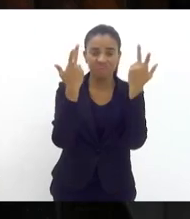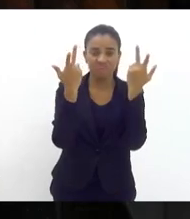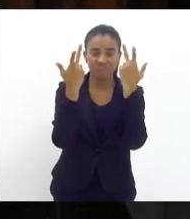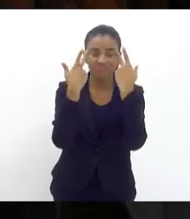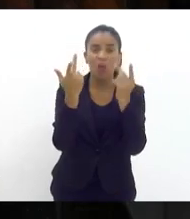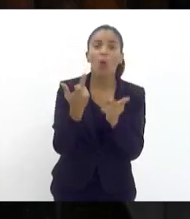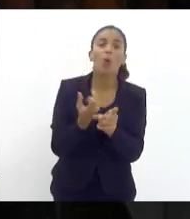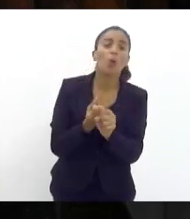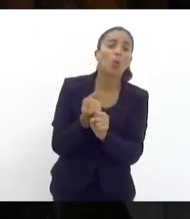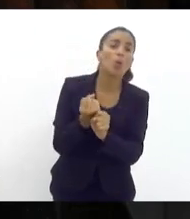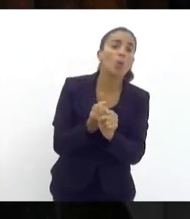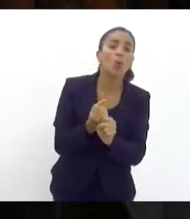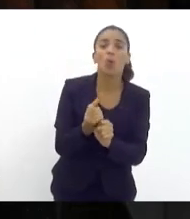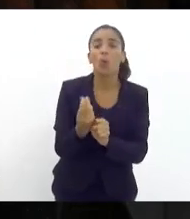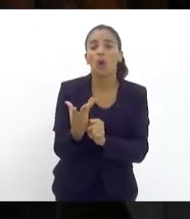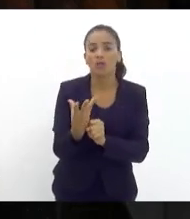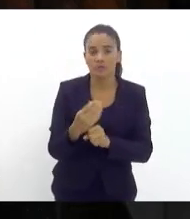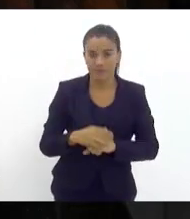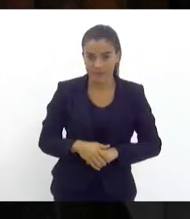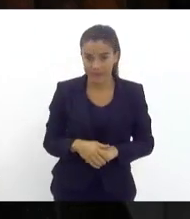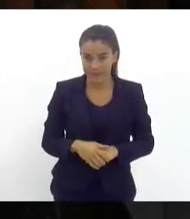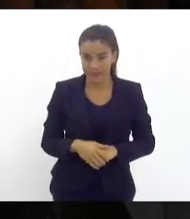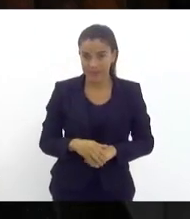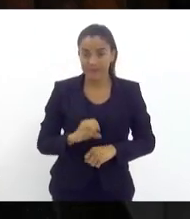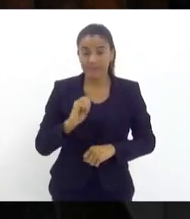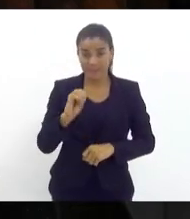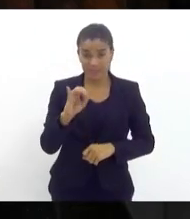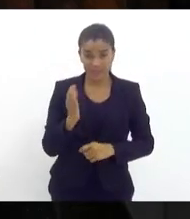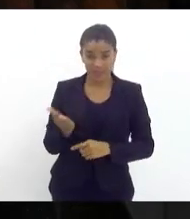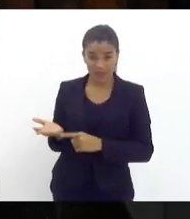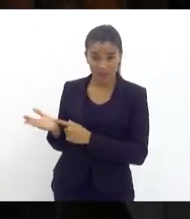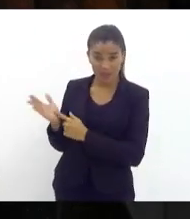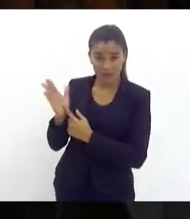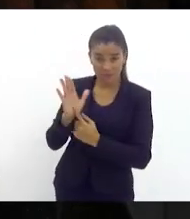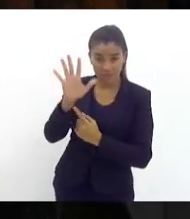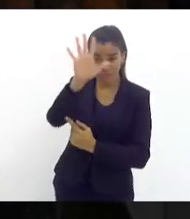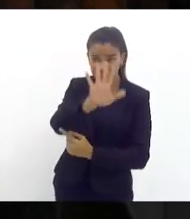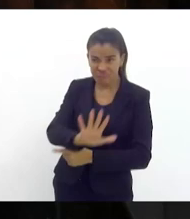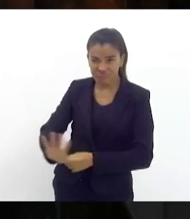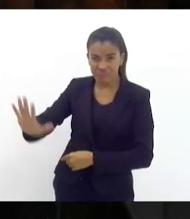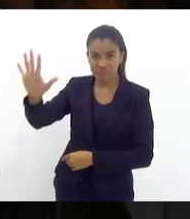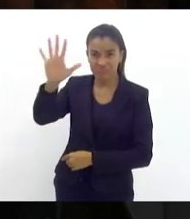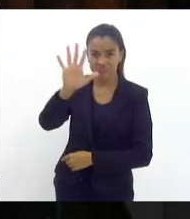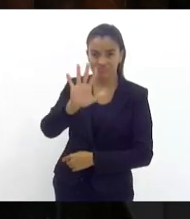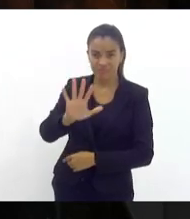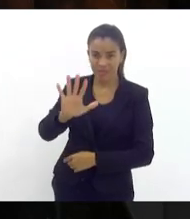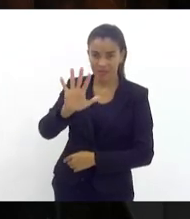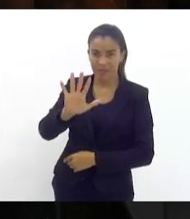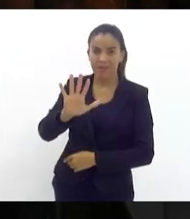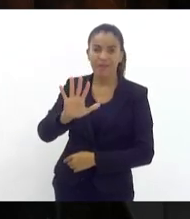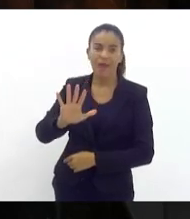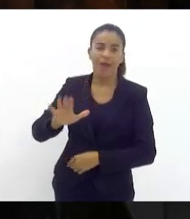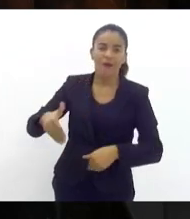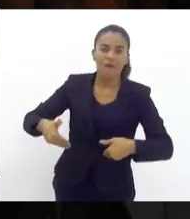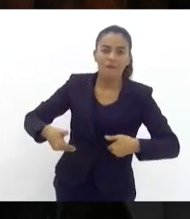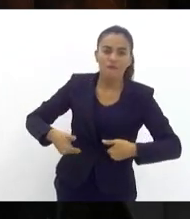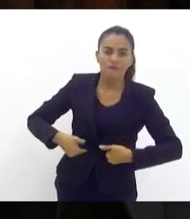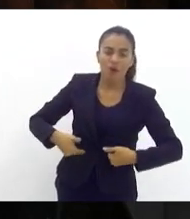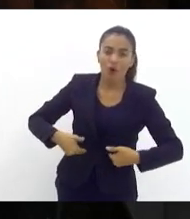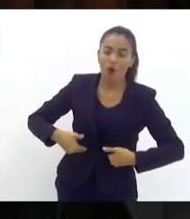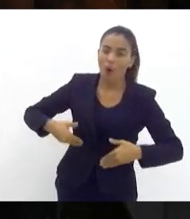quantos anos se a gente dá um Panorama geral na área da fome da